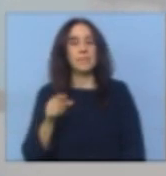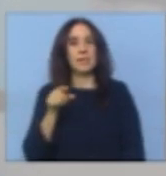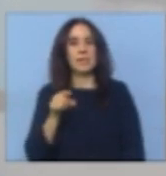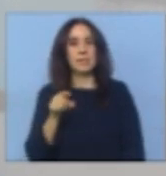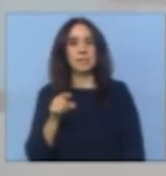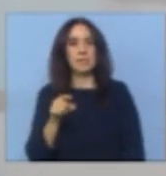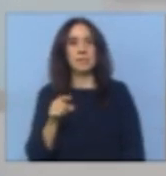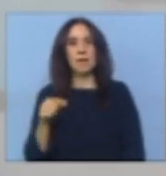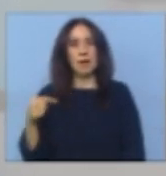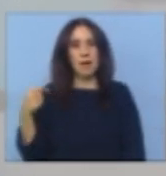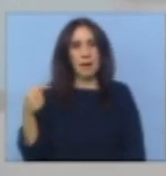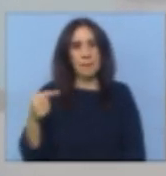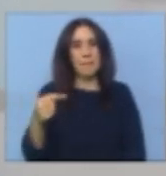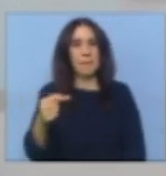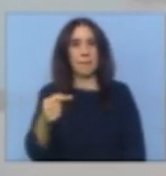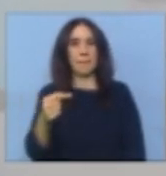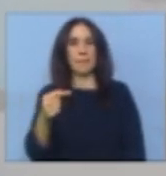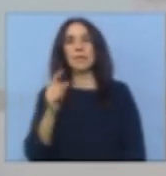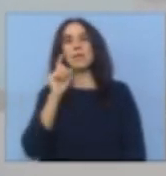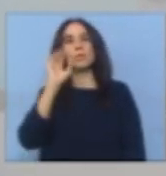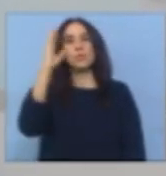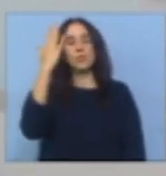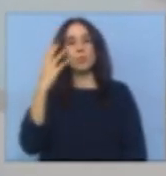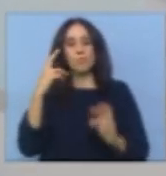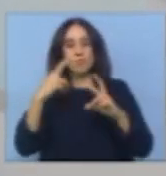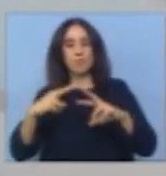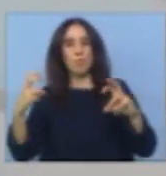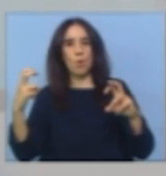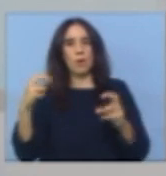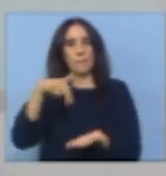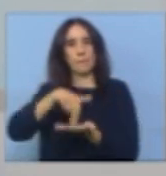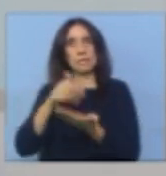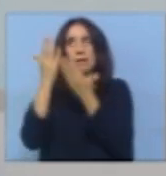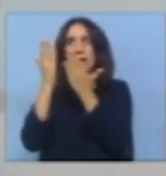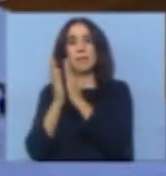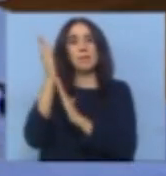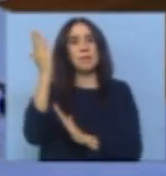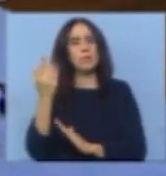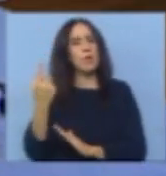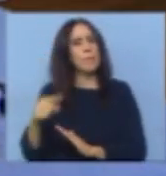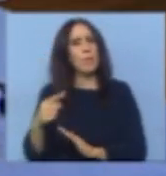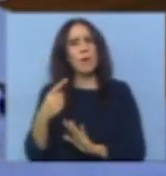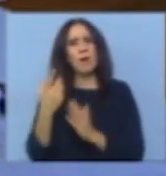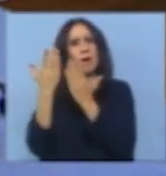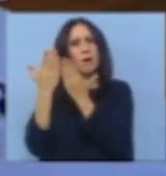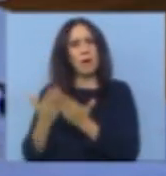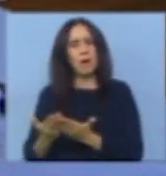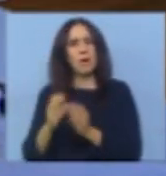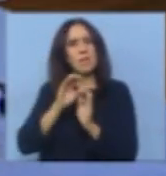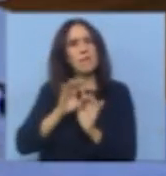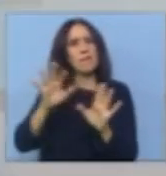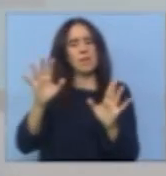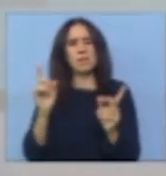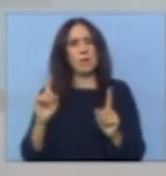nesse cotidiano que é importante descobrir a própria presença de Deus, não é só levá-la, é descobrir que ela está lá,